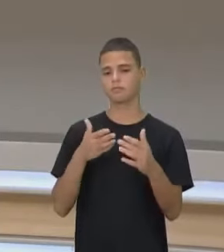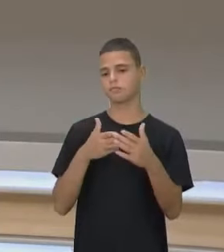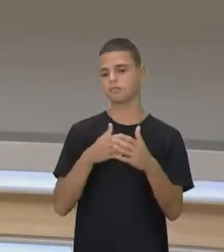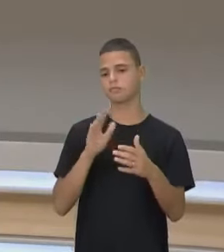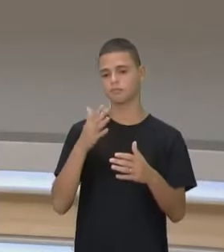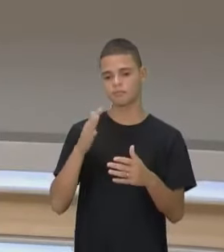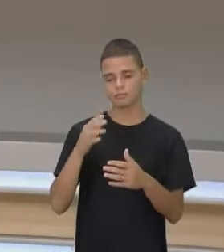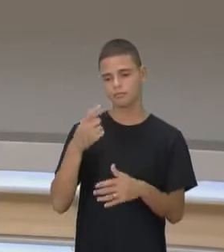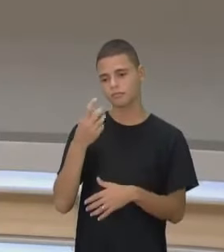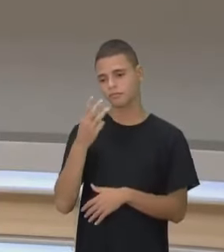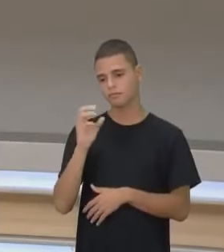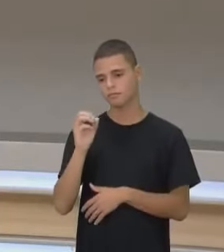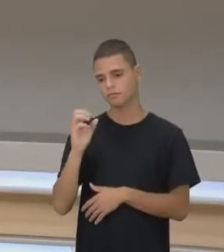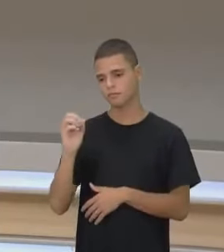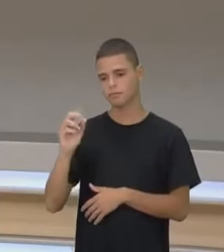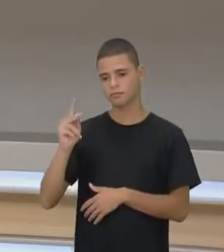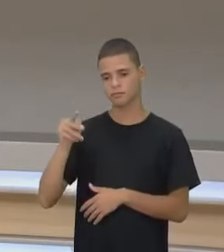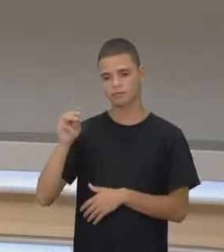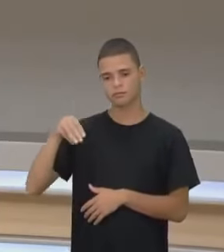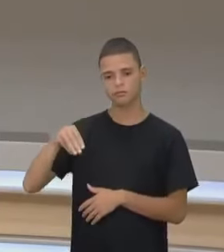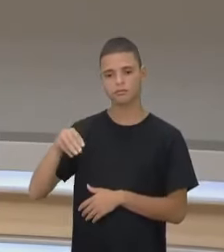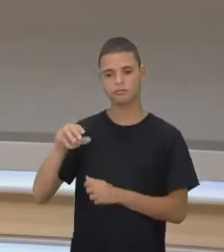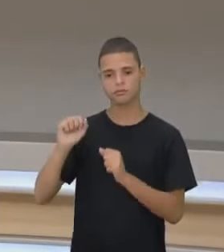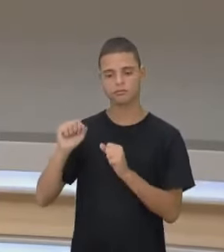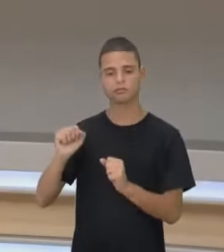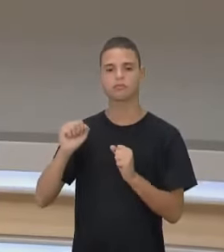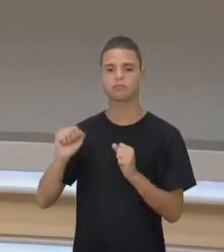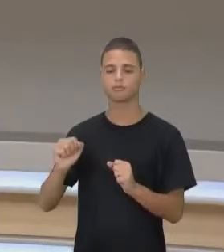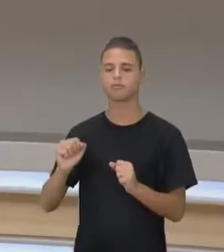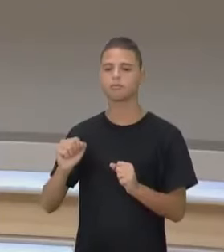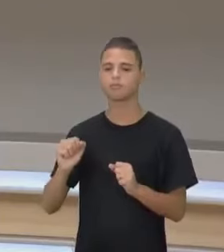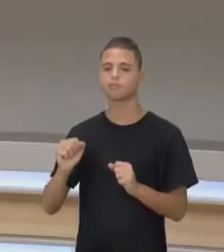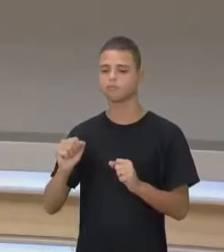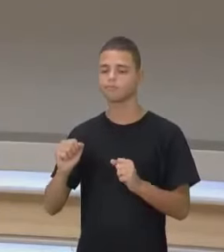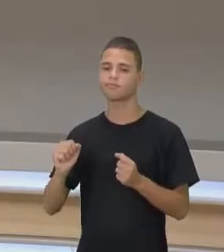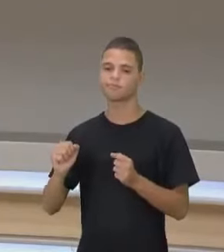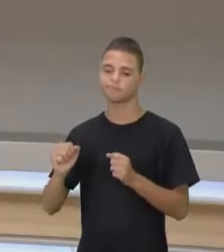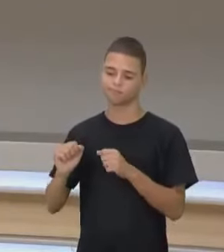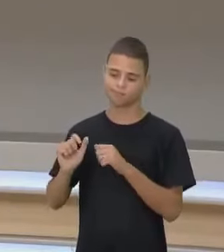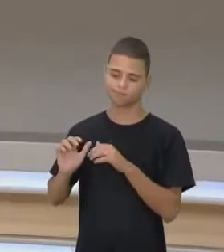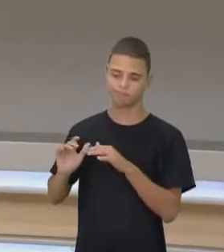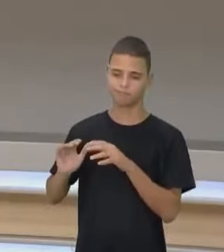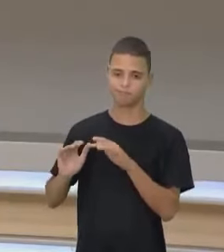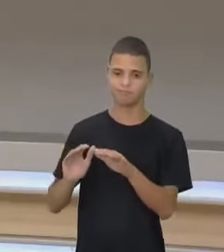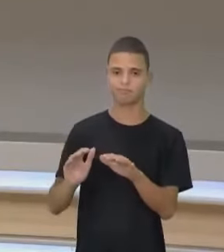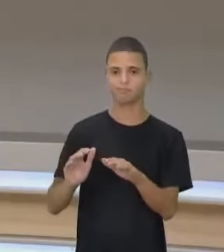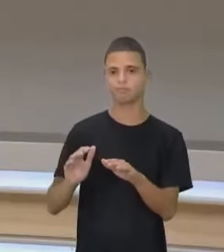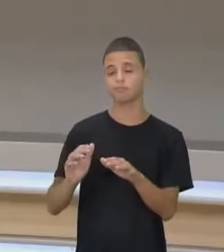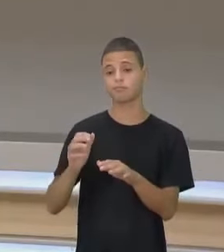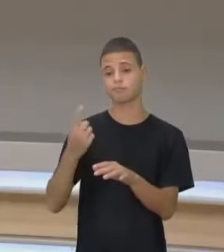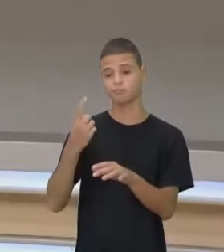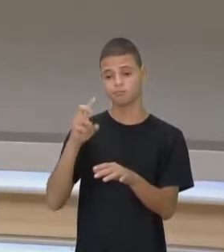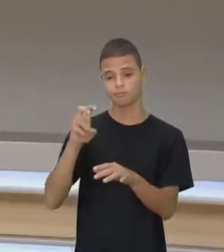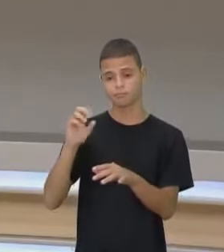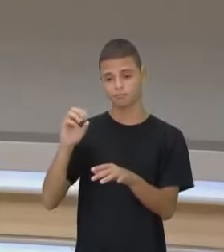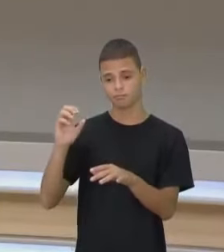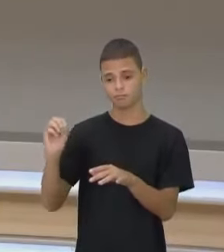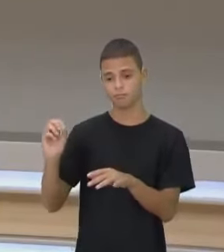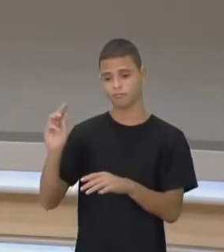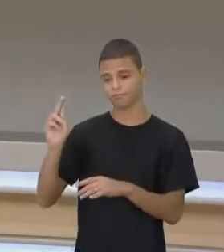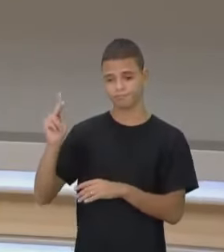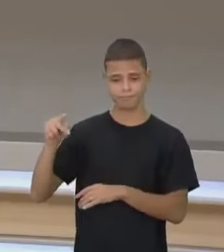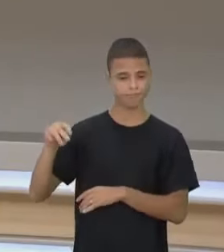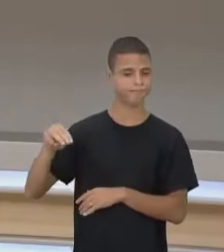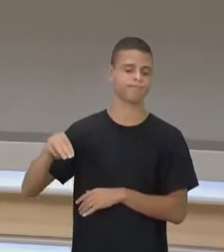por hora e são tempestades que podem se estender por uma faixa de até 1.500 km.